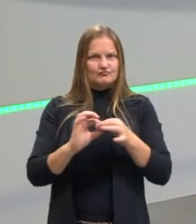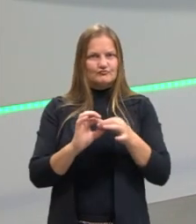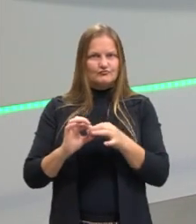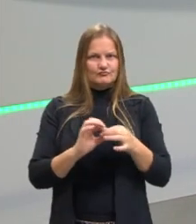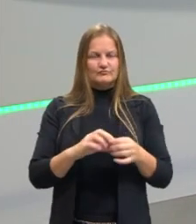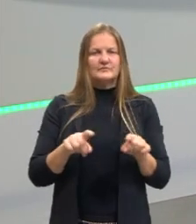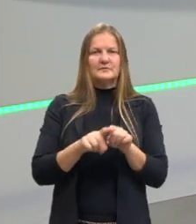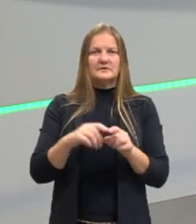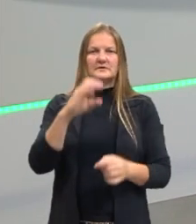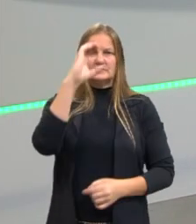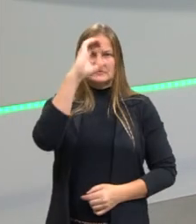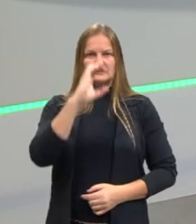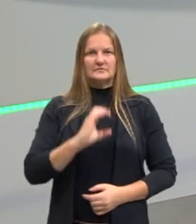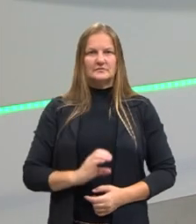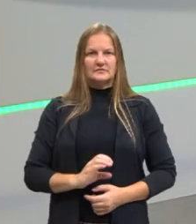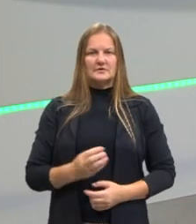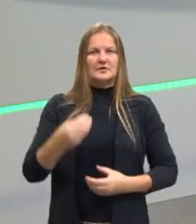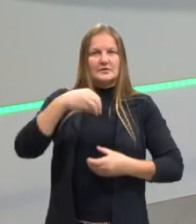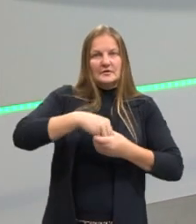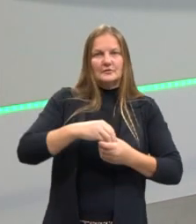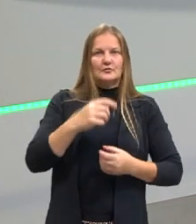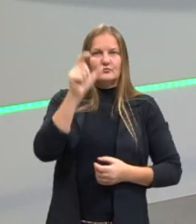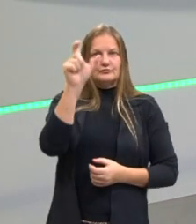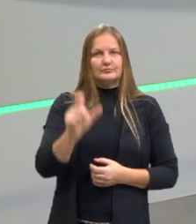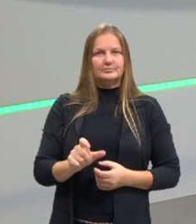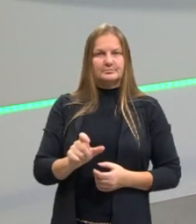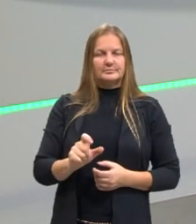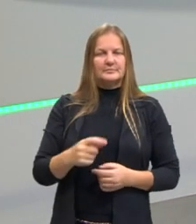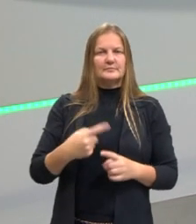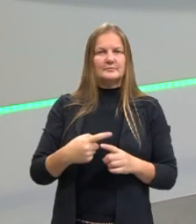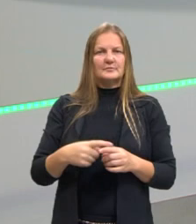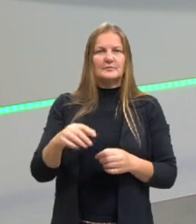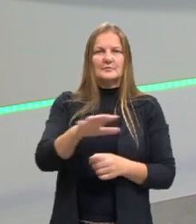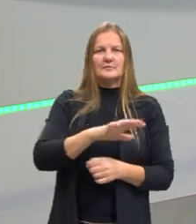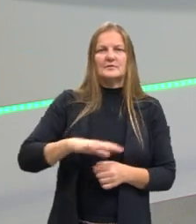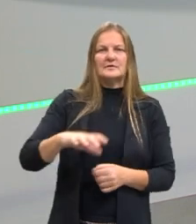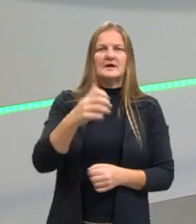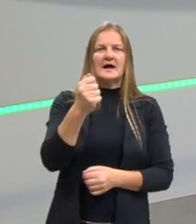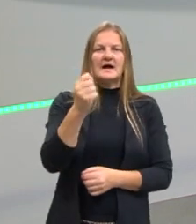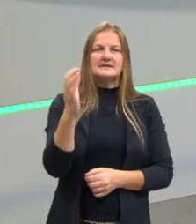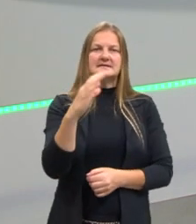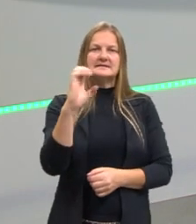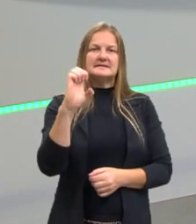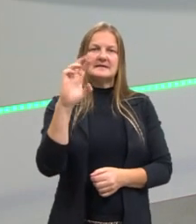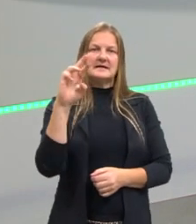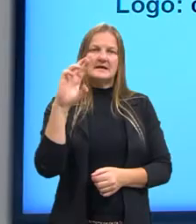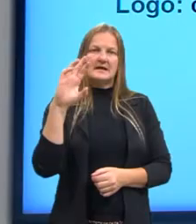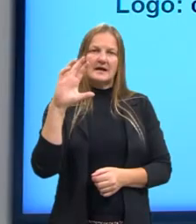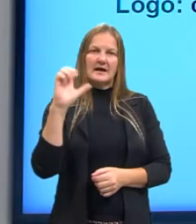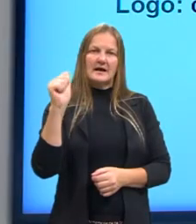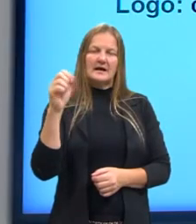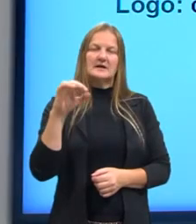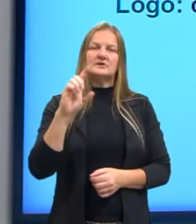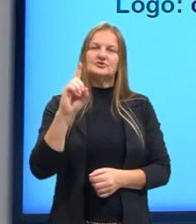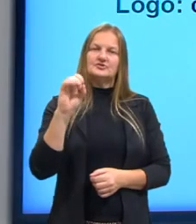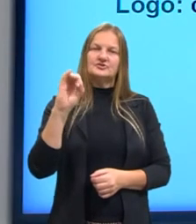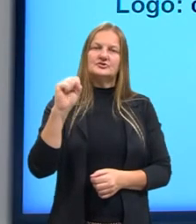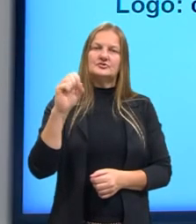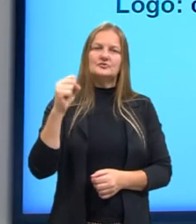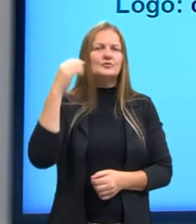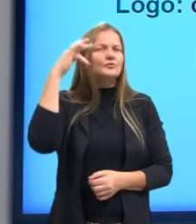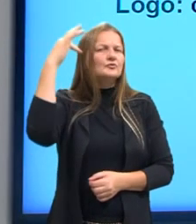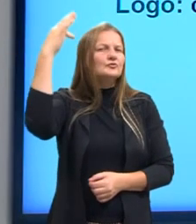própria cidadania no indivíduo acerca disso é pertinente trazer o discurso do filósofo